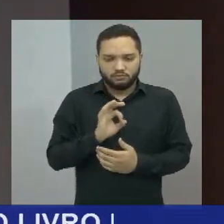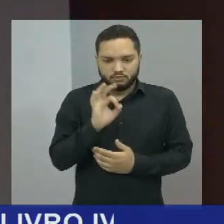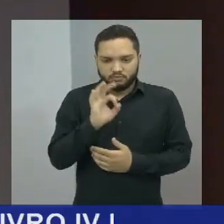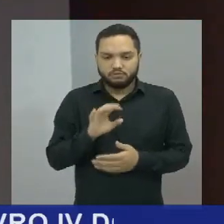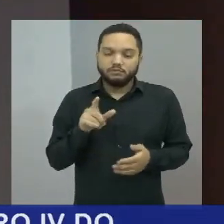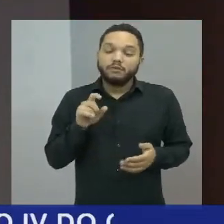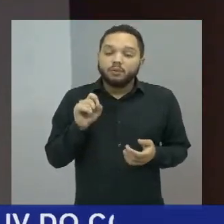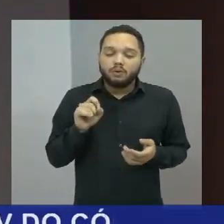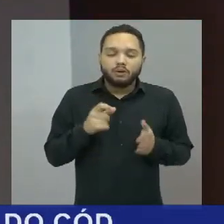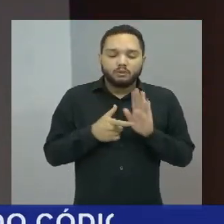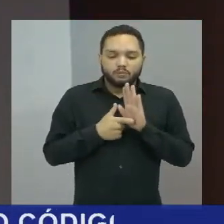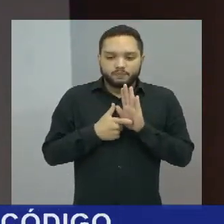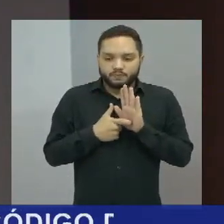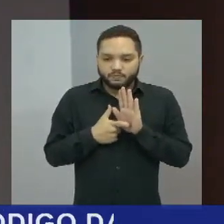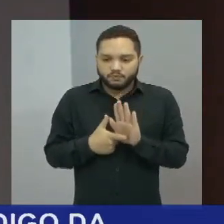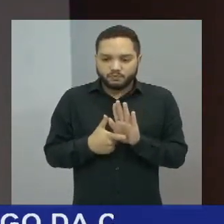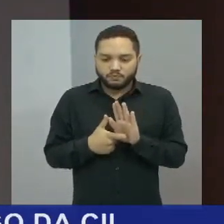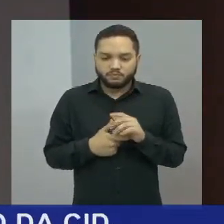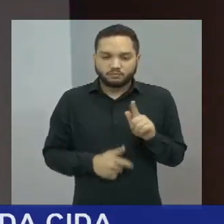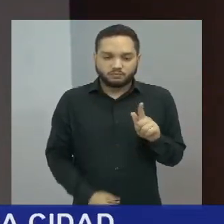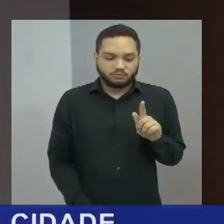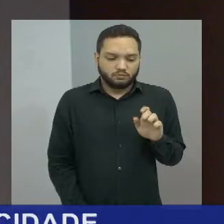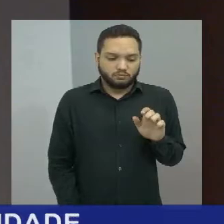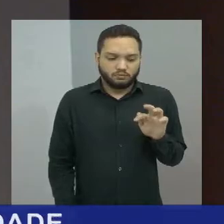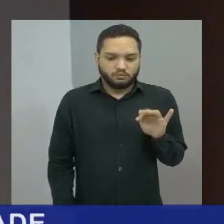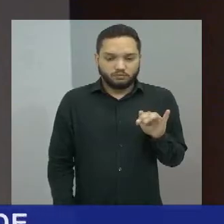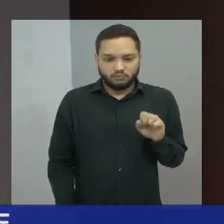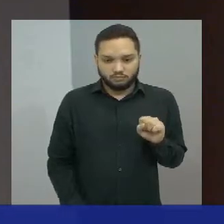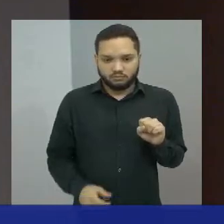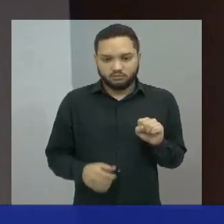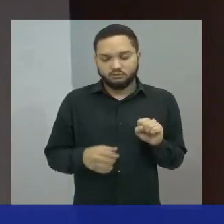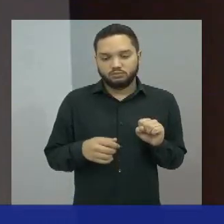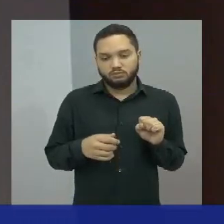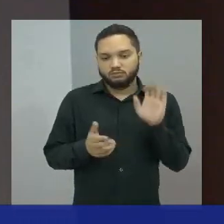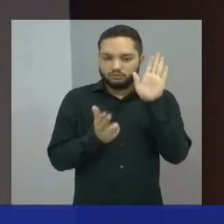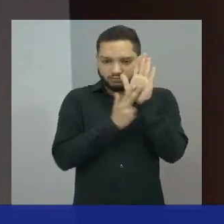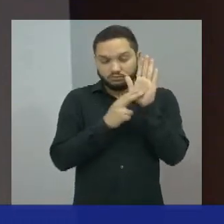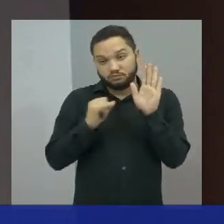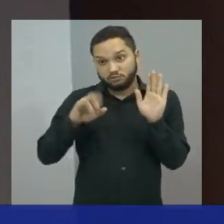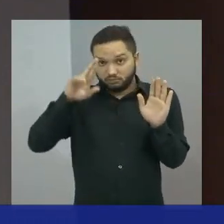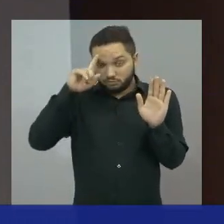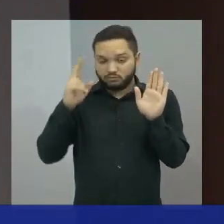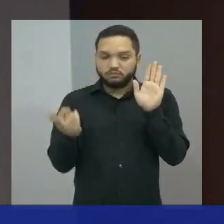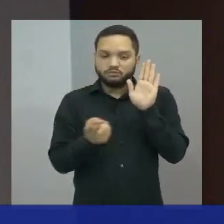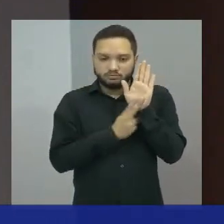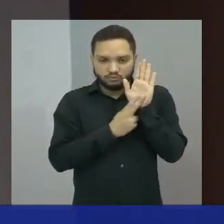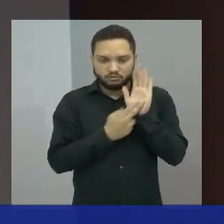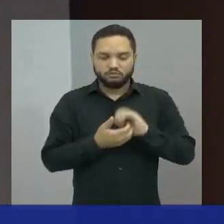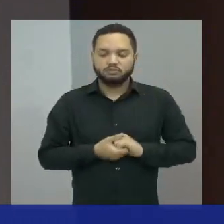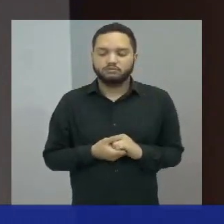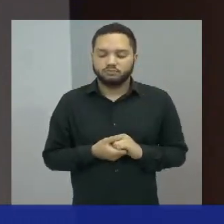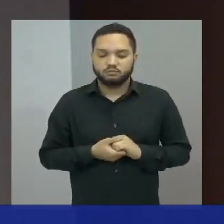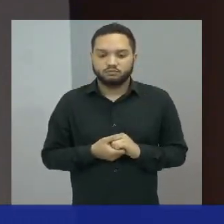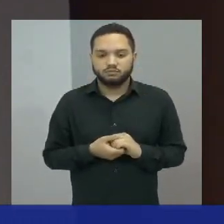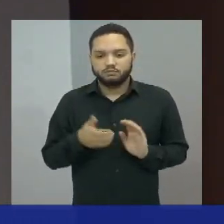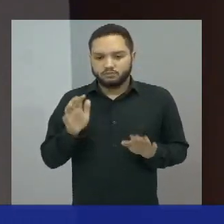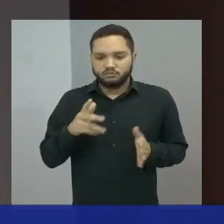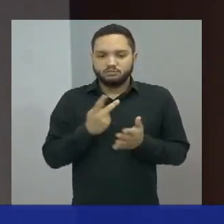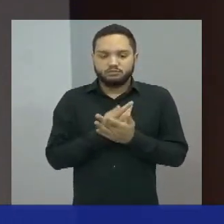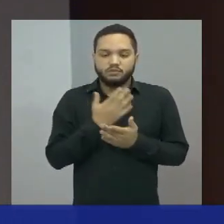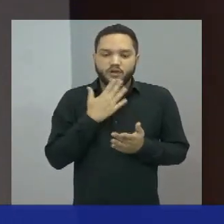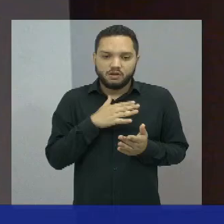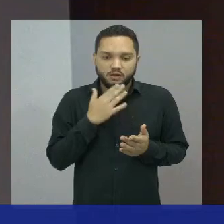para mostrar que a GEFIS reconhece quando erra. Às vezes, o auto de infração tem algum defeito,